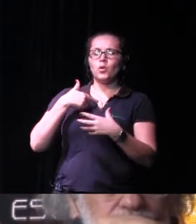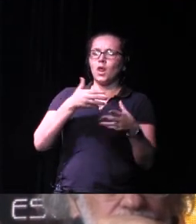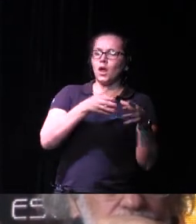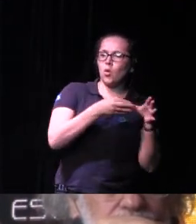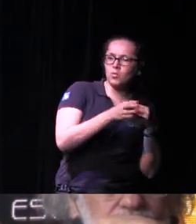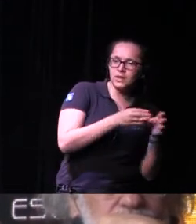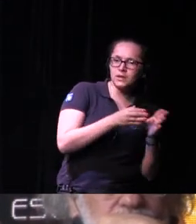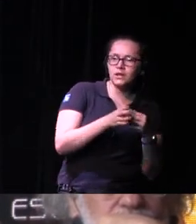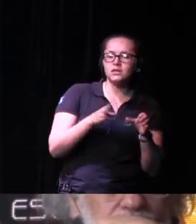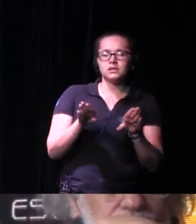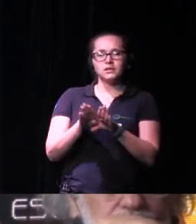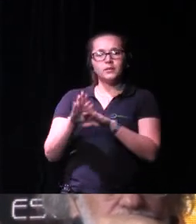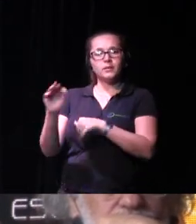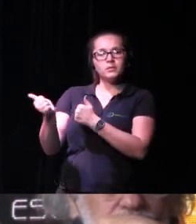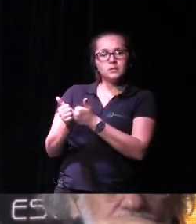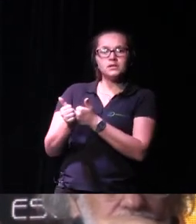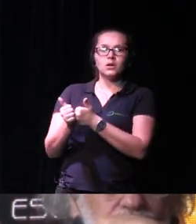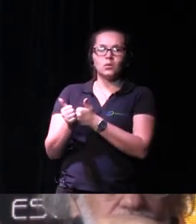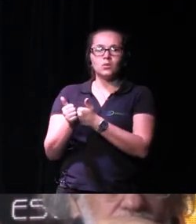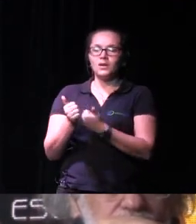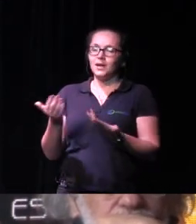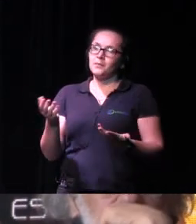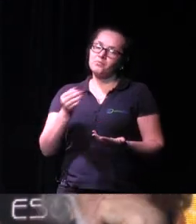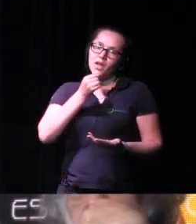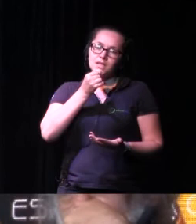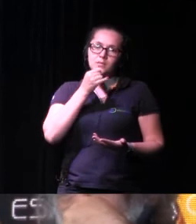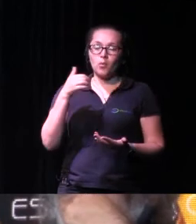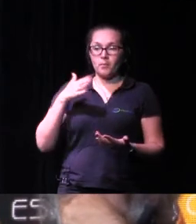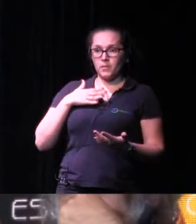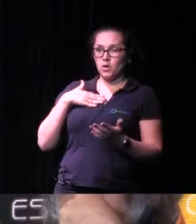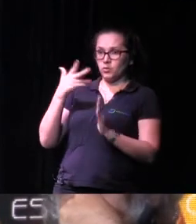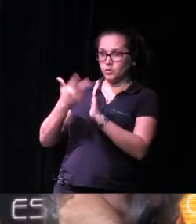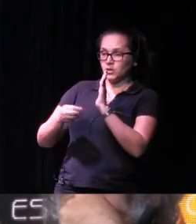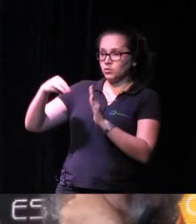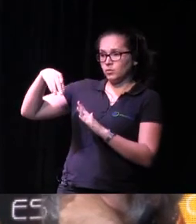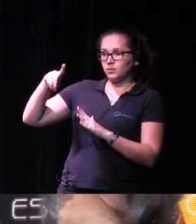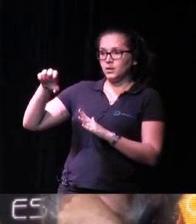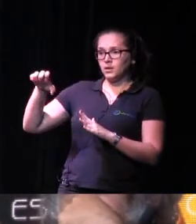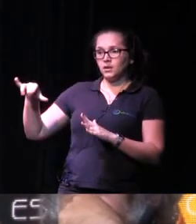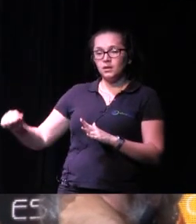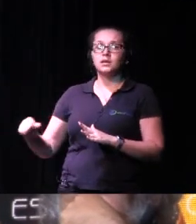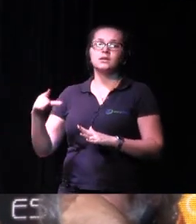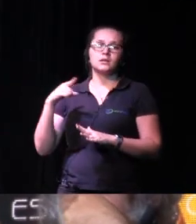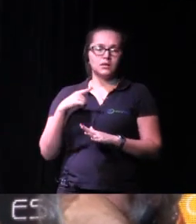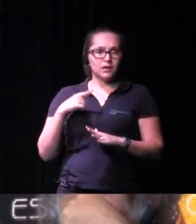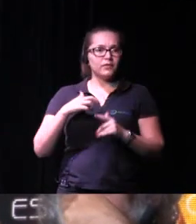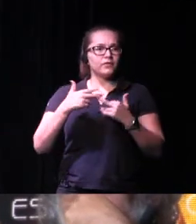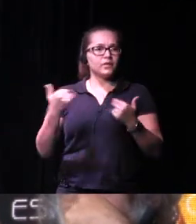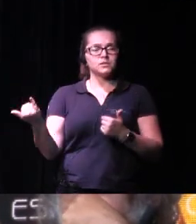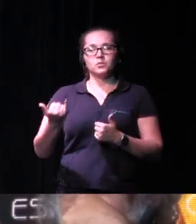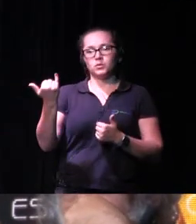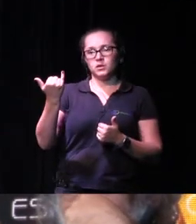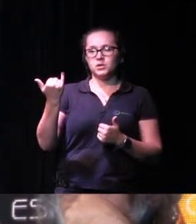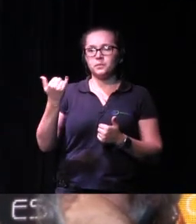aproximações prévias. No caso, os meus projetos de Medellín, houve uma instância muito importante. Uma vez